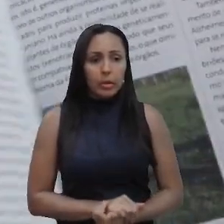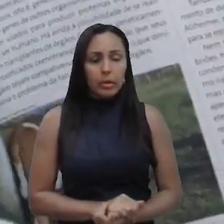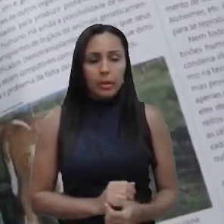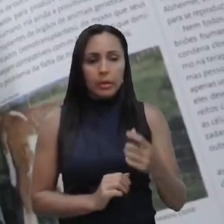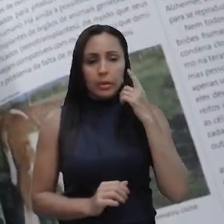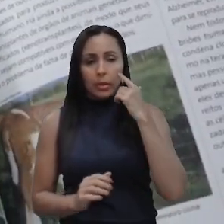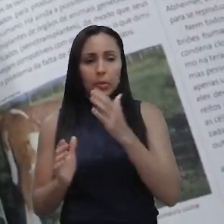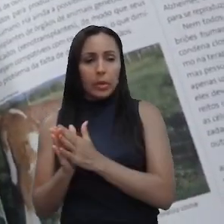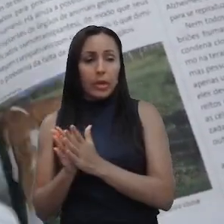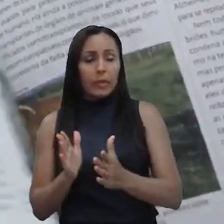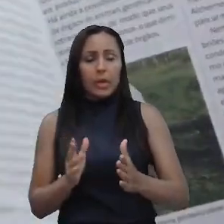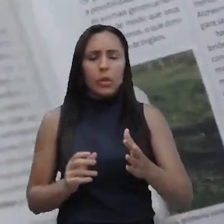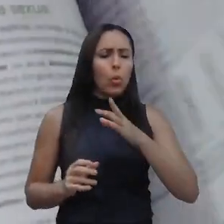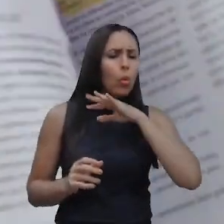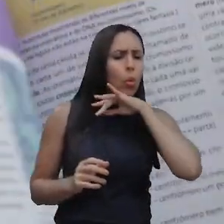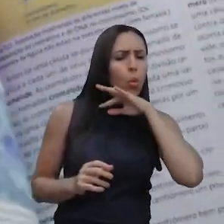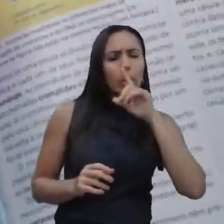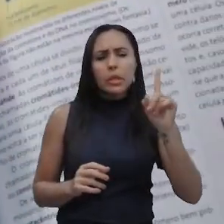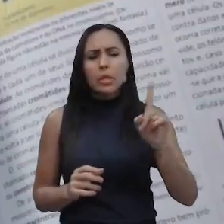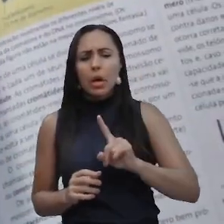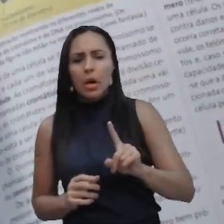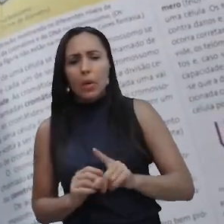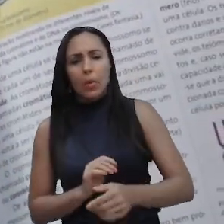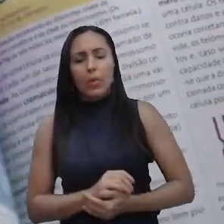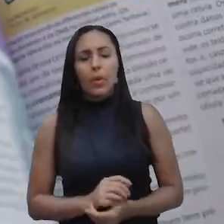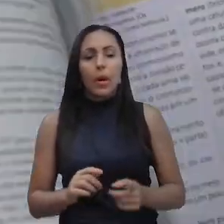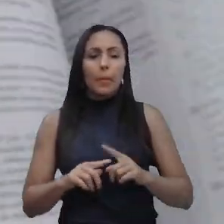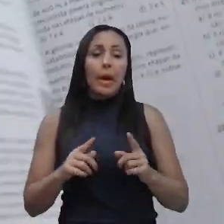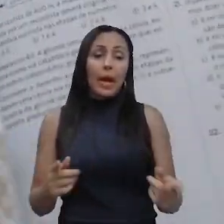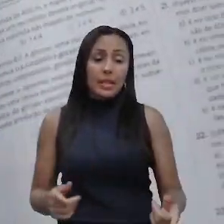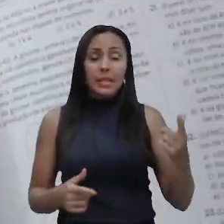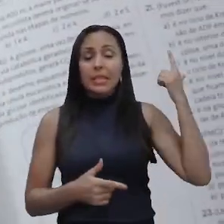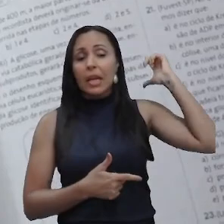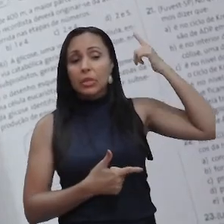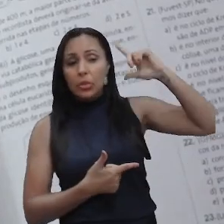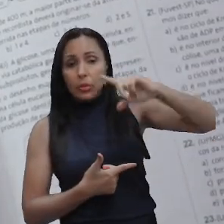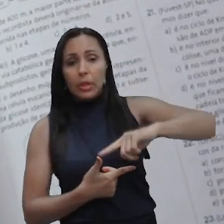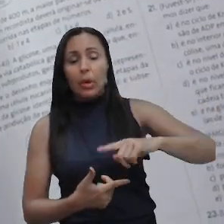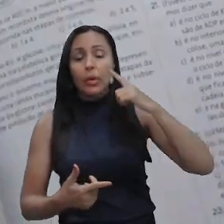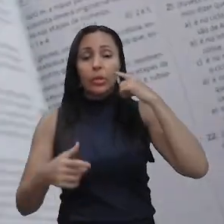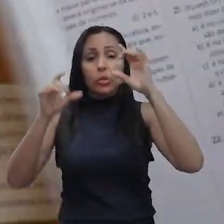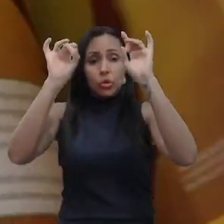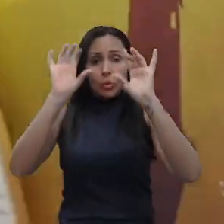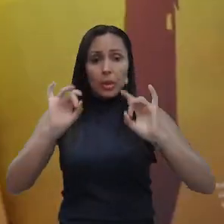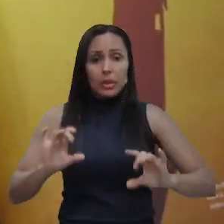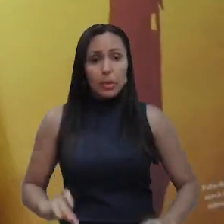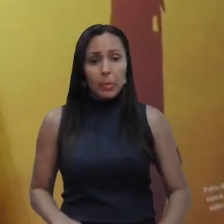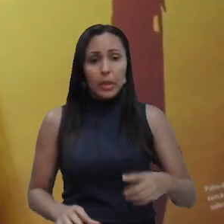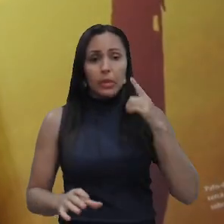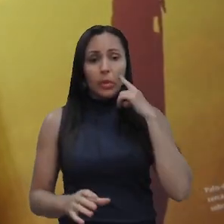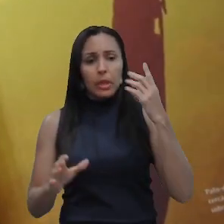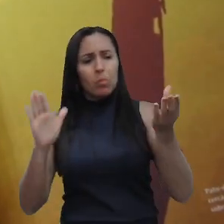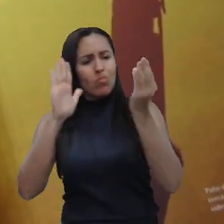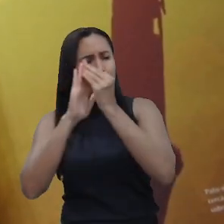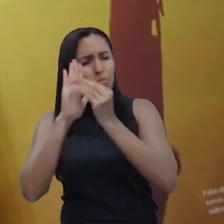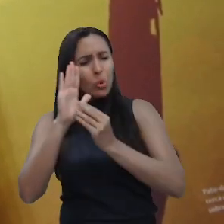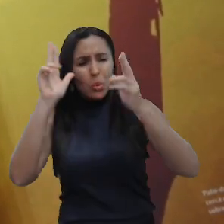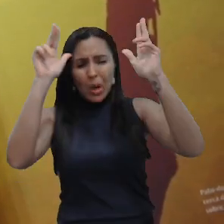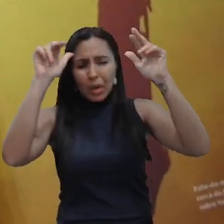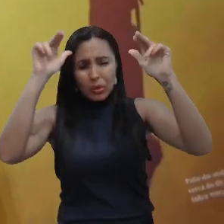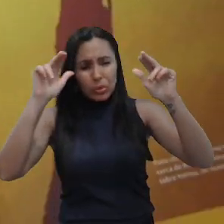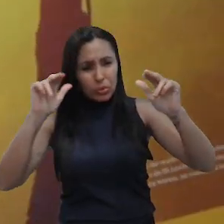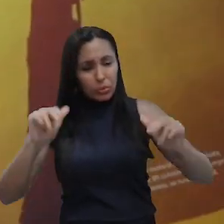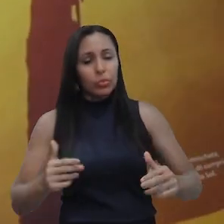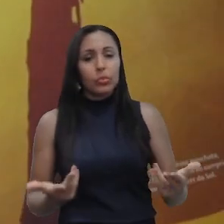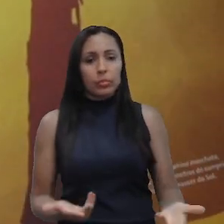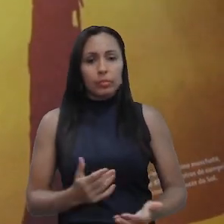ruim, mas é uma diagramação mais tradicional, que serve especialmente quando a gente tem muito conteúdo, que é o caso desse